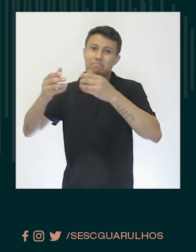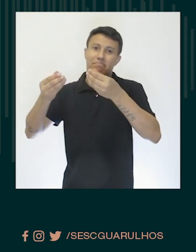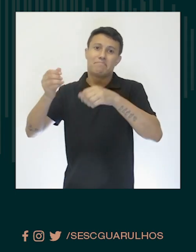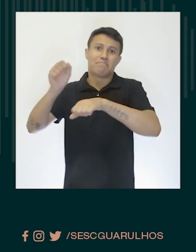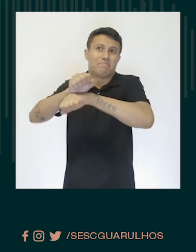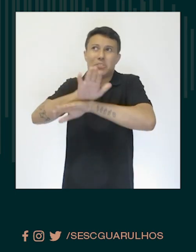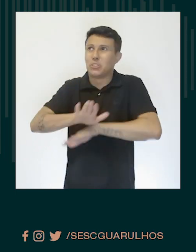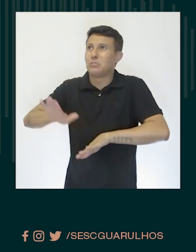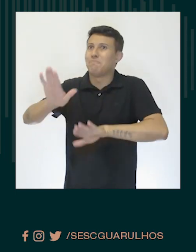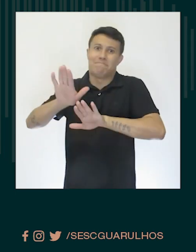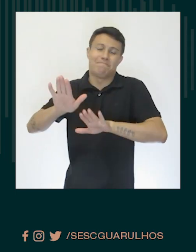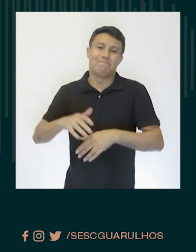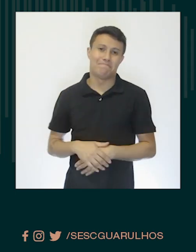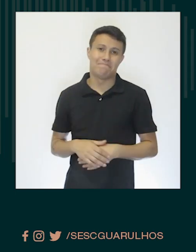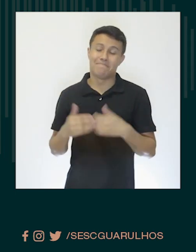paralisado atualmente. Então,